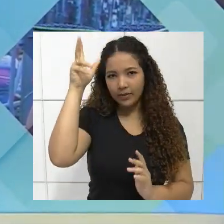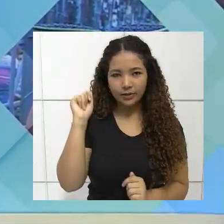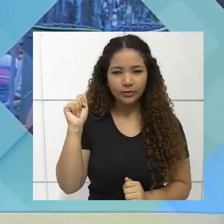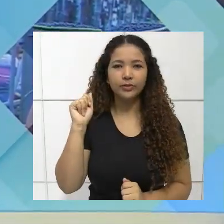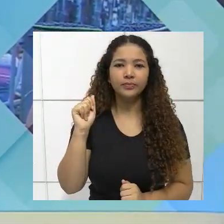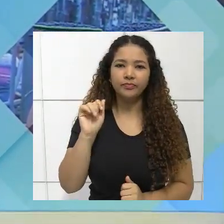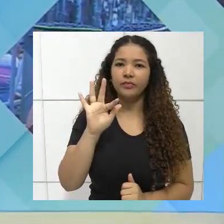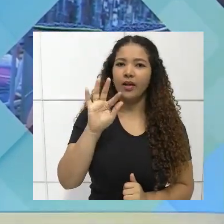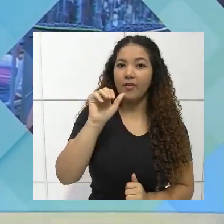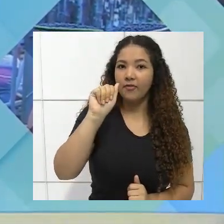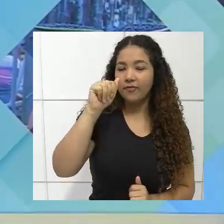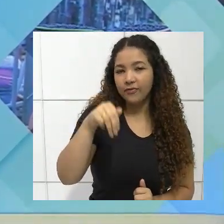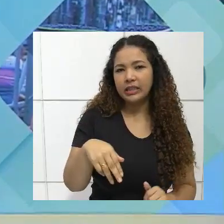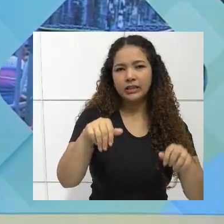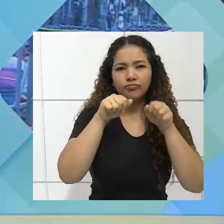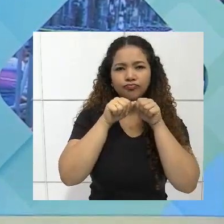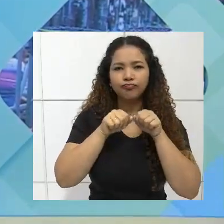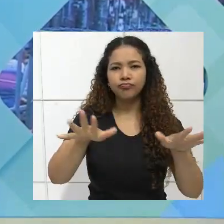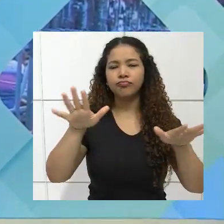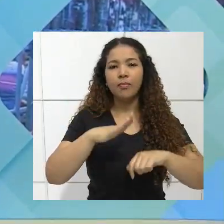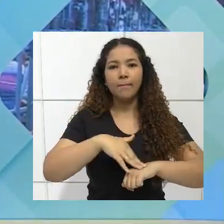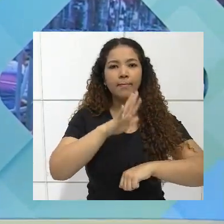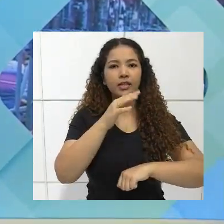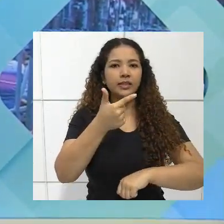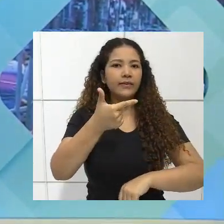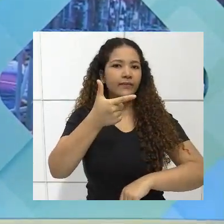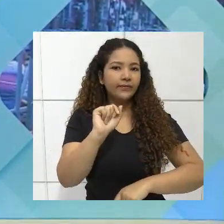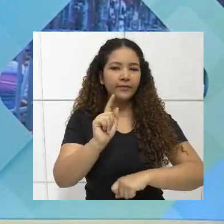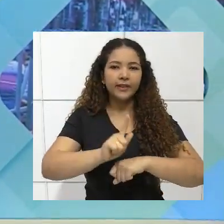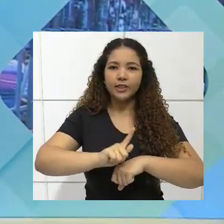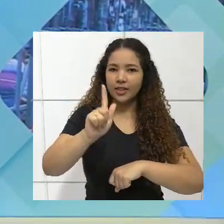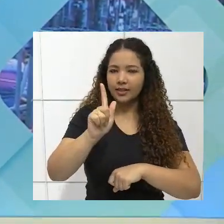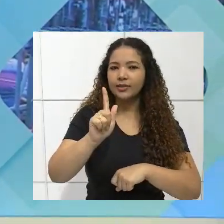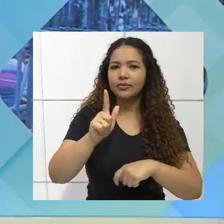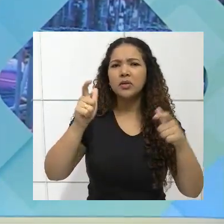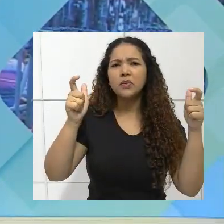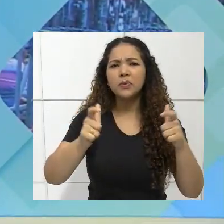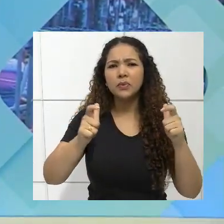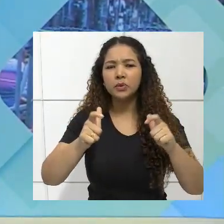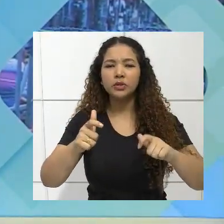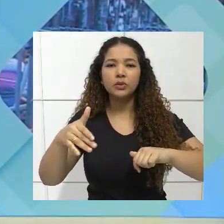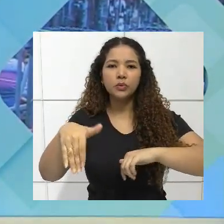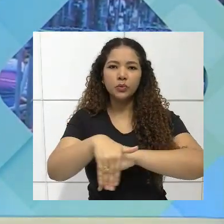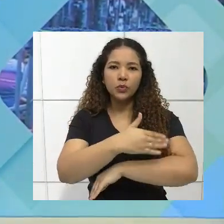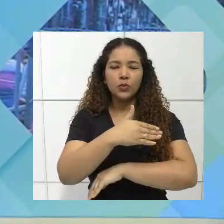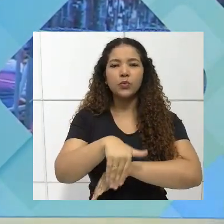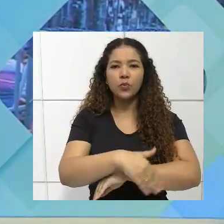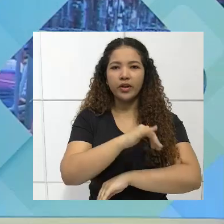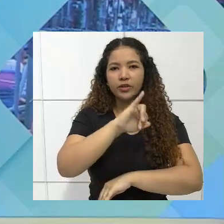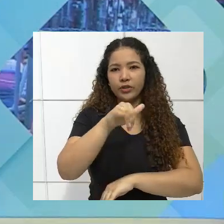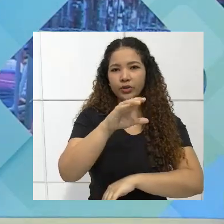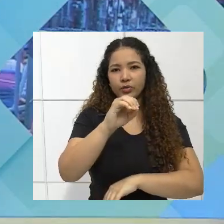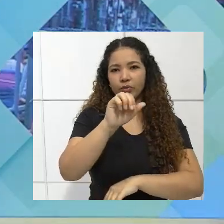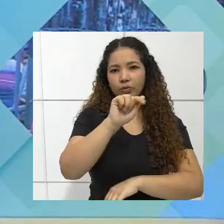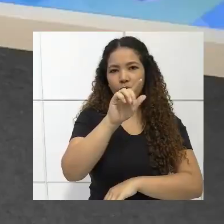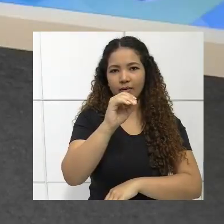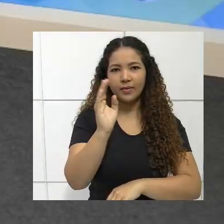está disponibilizando mais de 20 graduações para você. Rodovia Dr. João Miranda, bem próximo ao Trevo de Beja. Eu falei